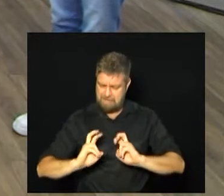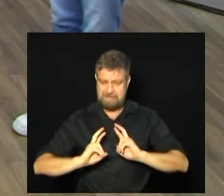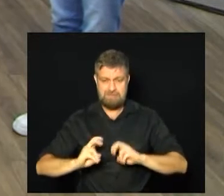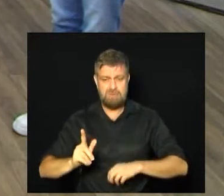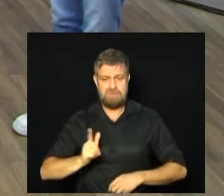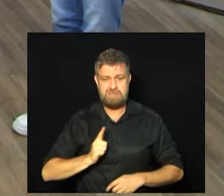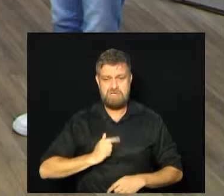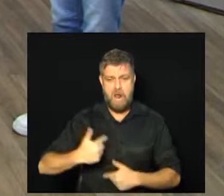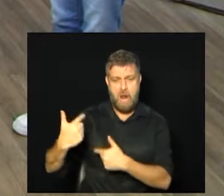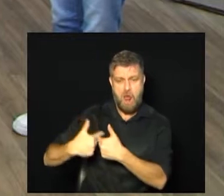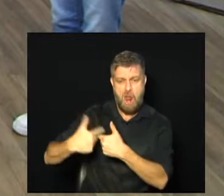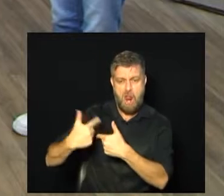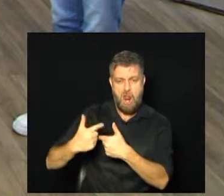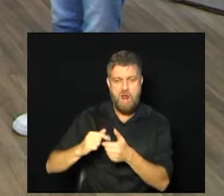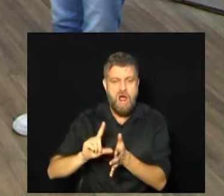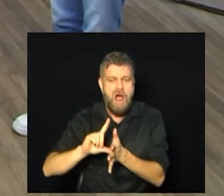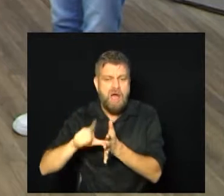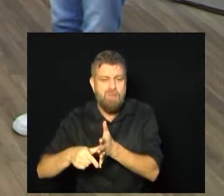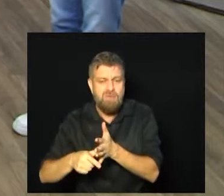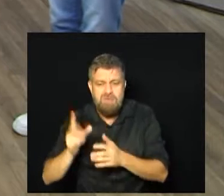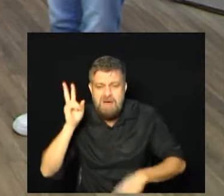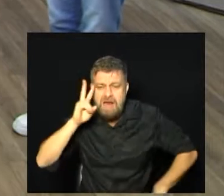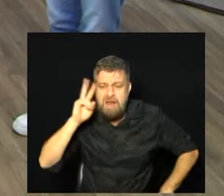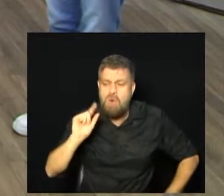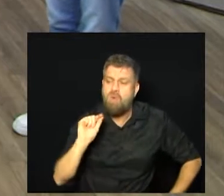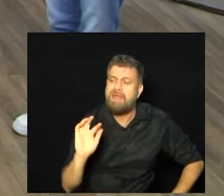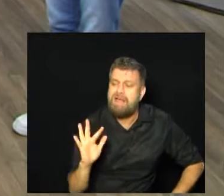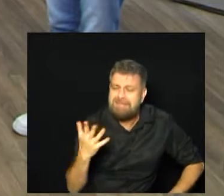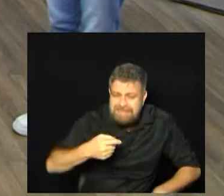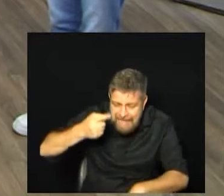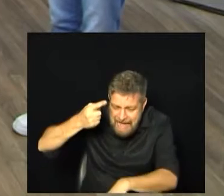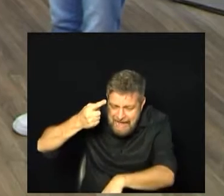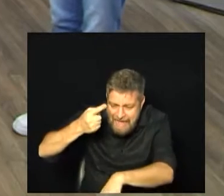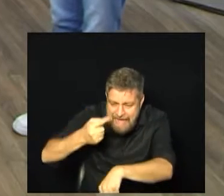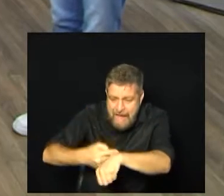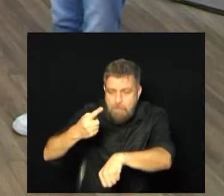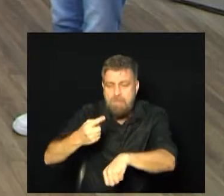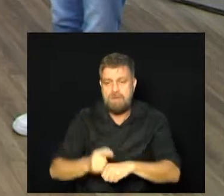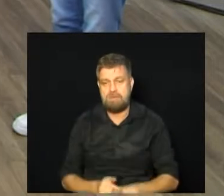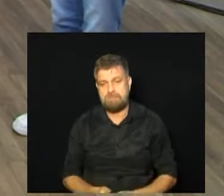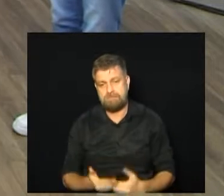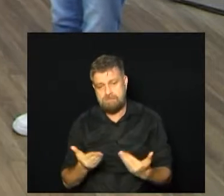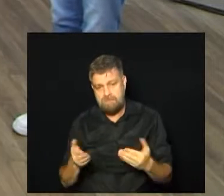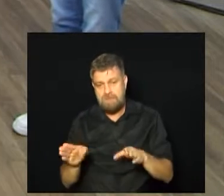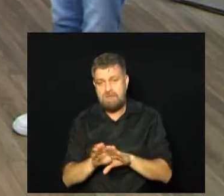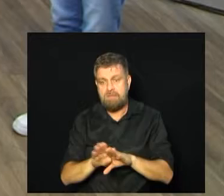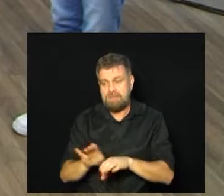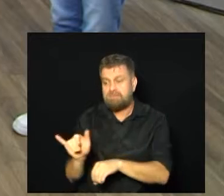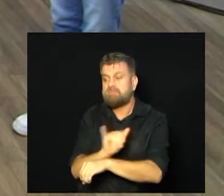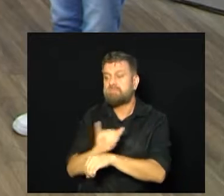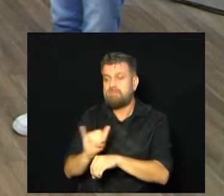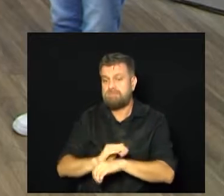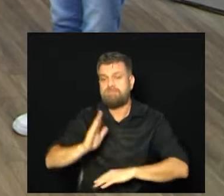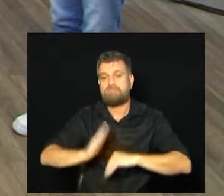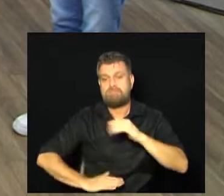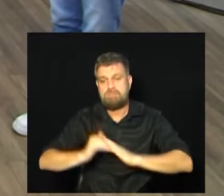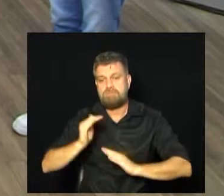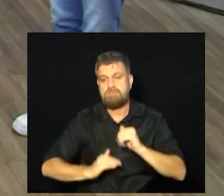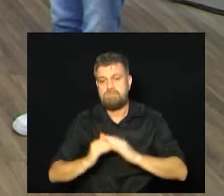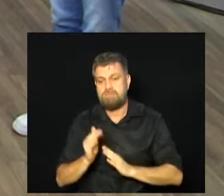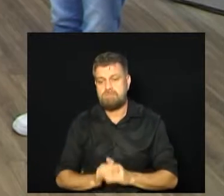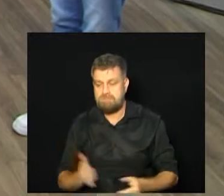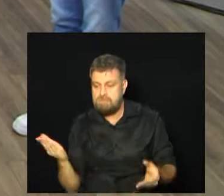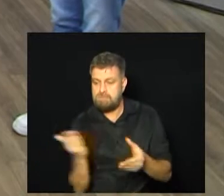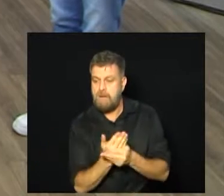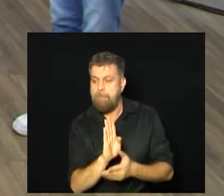acontecendo, se foi depois, dá para lembrar o que aconteceu naquele momento e, claro, as medidas que a senhora tomou com o boletim